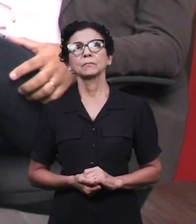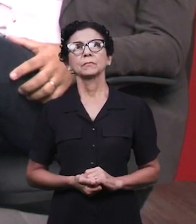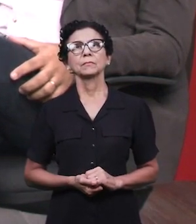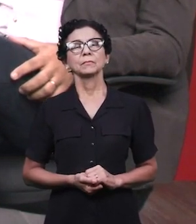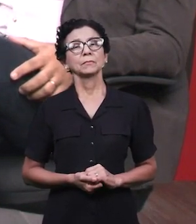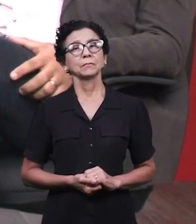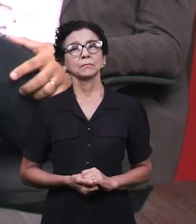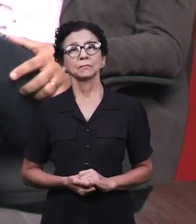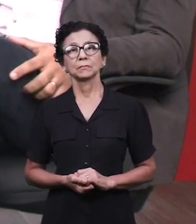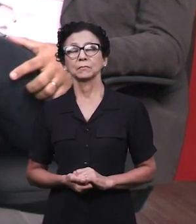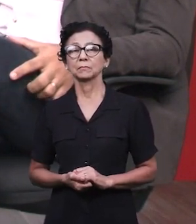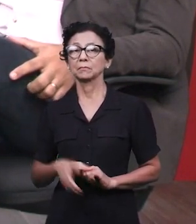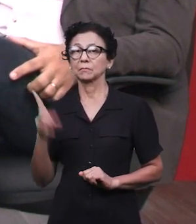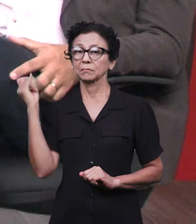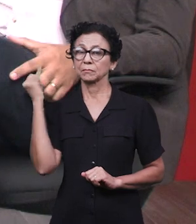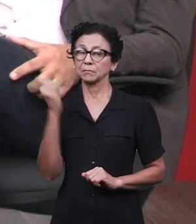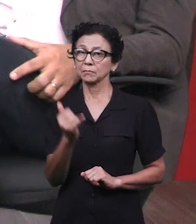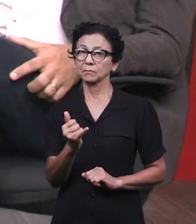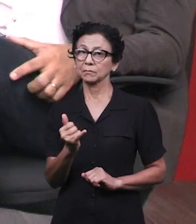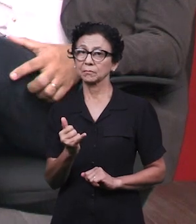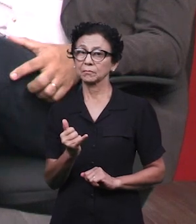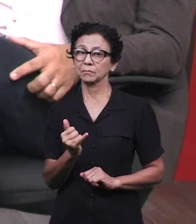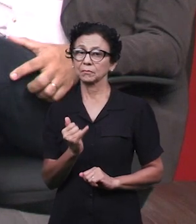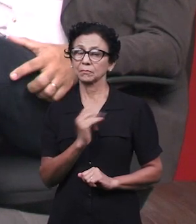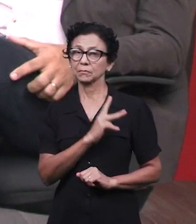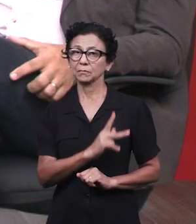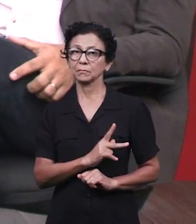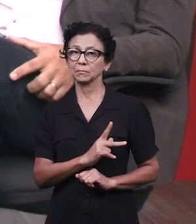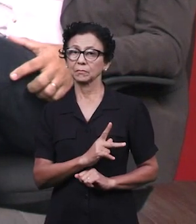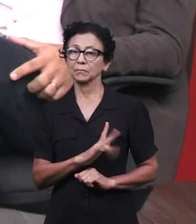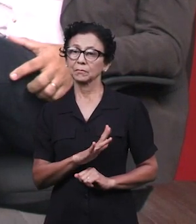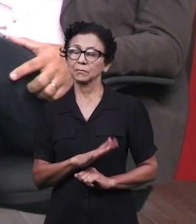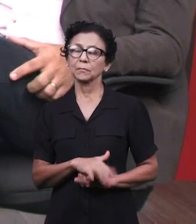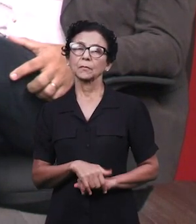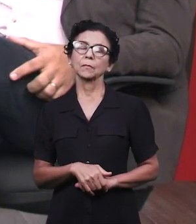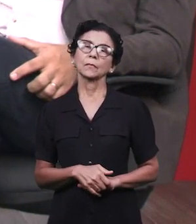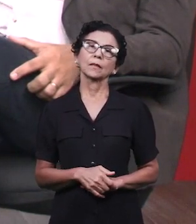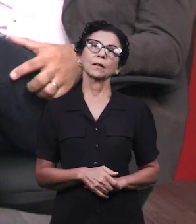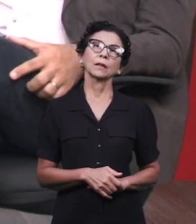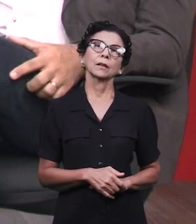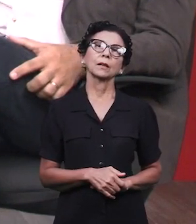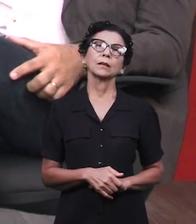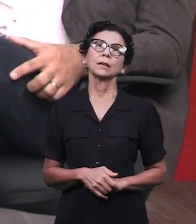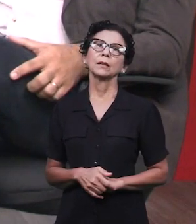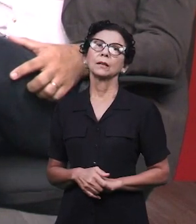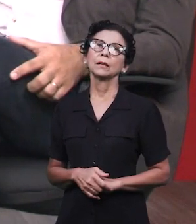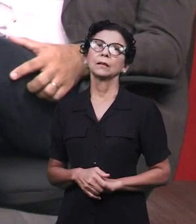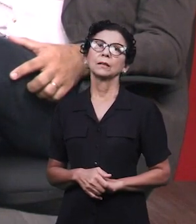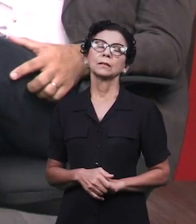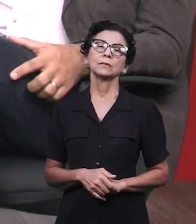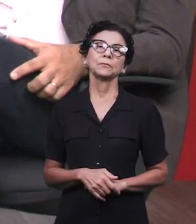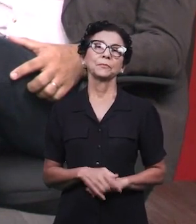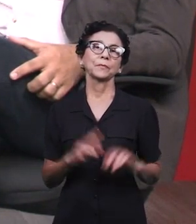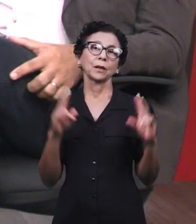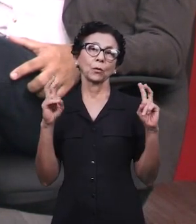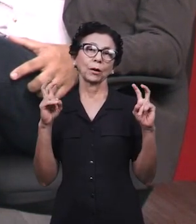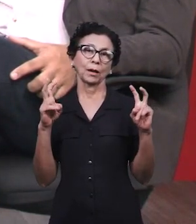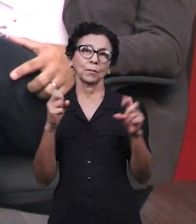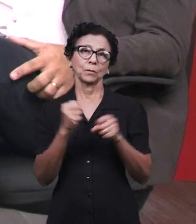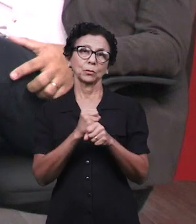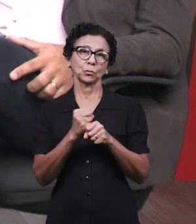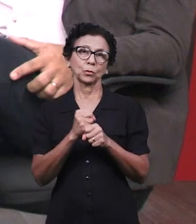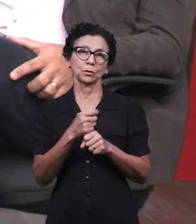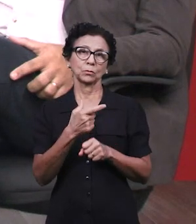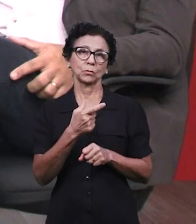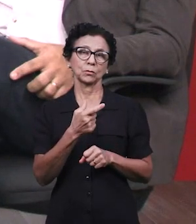para Paulo e que deixa aqui na palavra. E até o lema do nosso ano, né, quem tem ouvidos para ouvir, ouça.